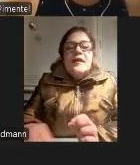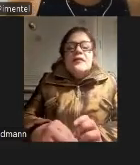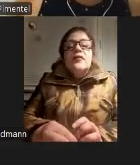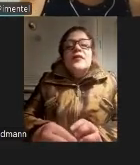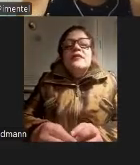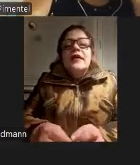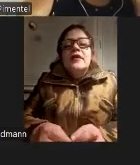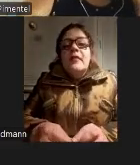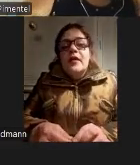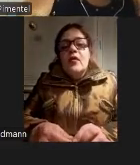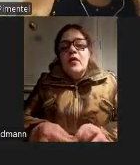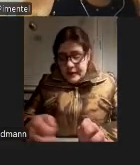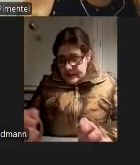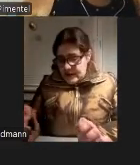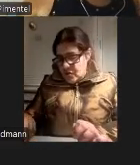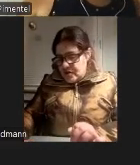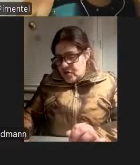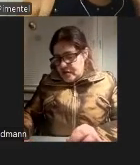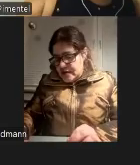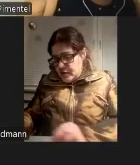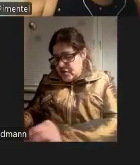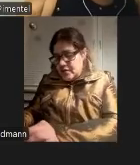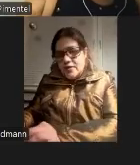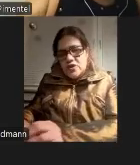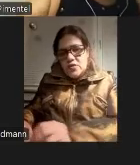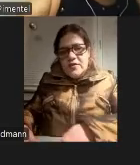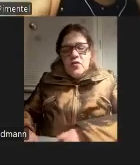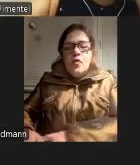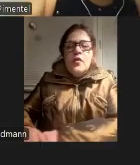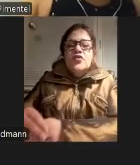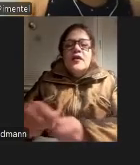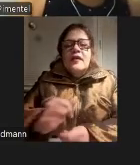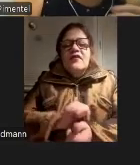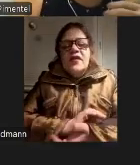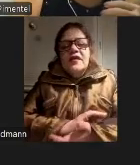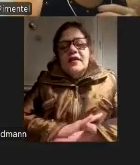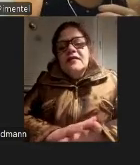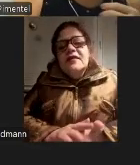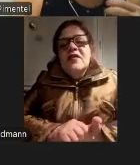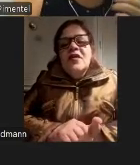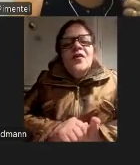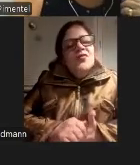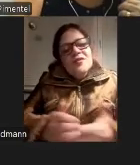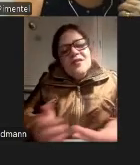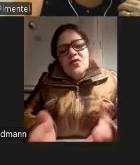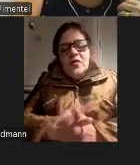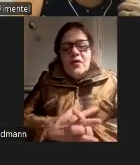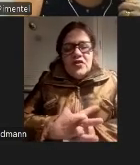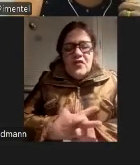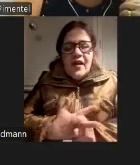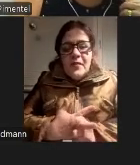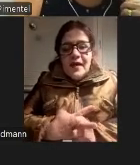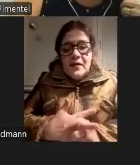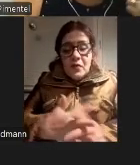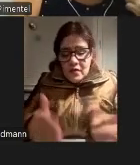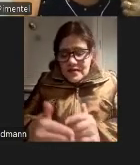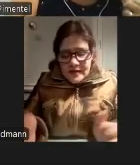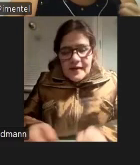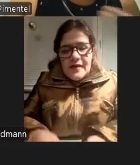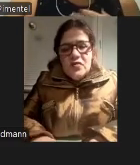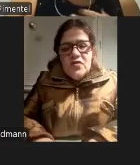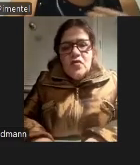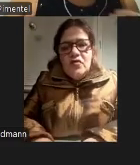houve esse adoecimento maior, né, das condições emocionais das pessoas, e foi entendido que quando um setor não estiver bem,